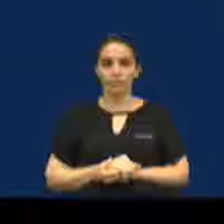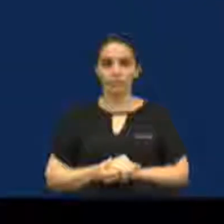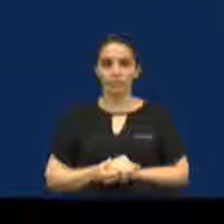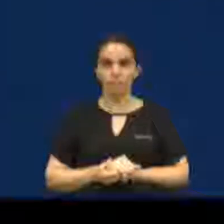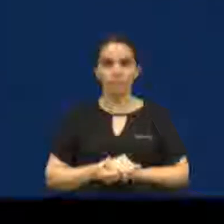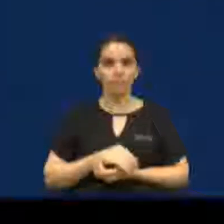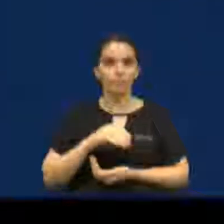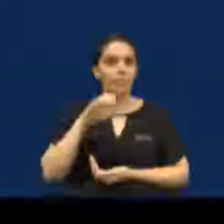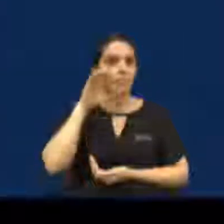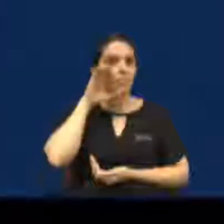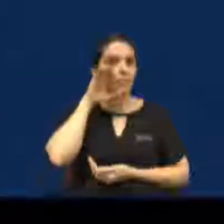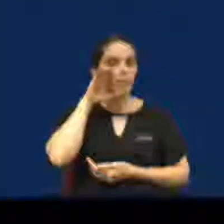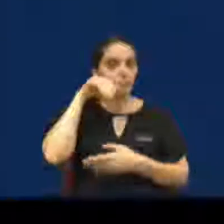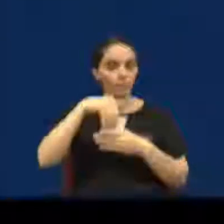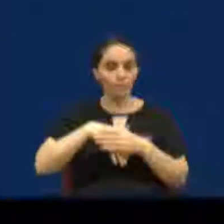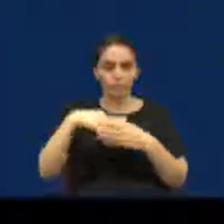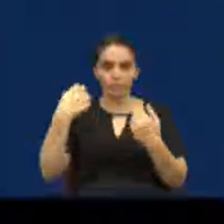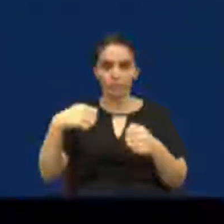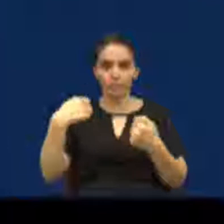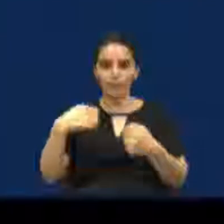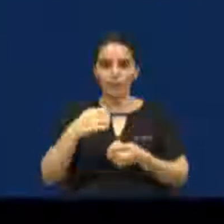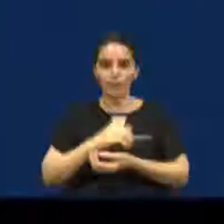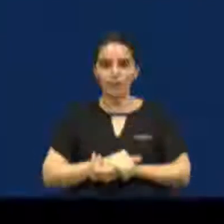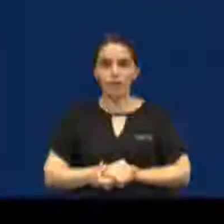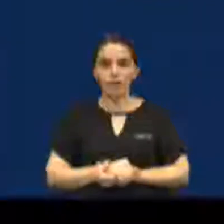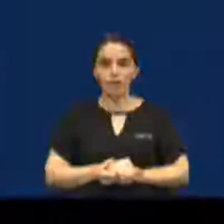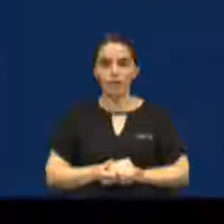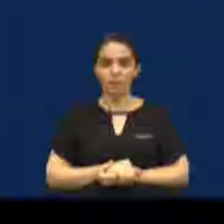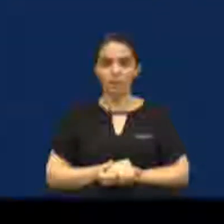Constância Félix. Meu aparelho.